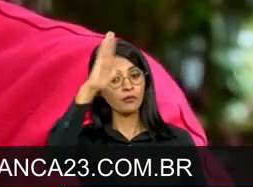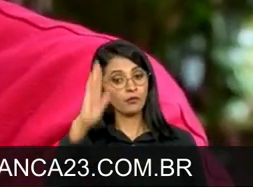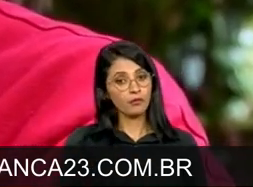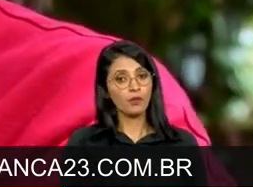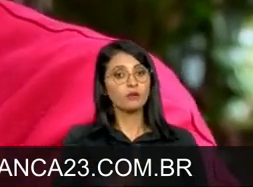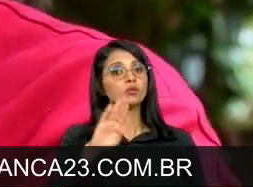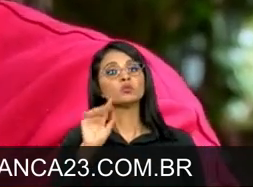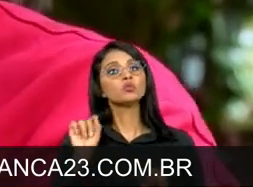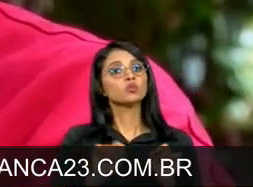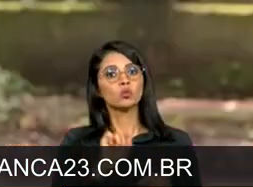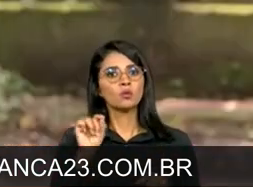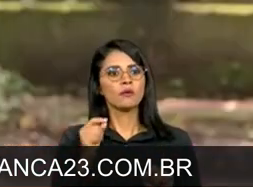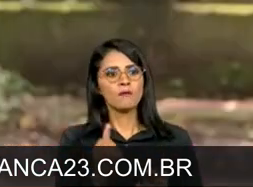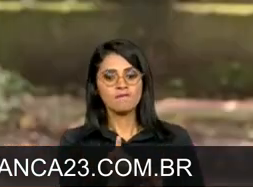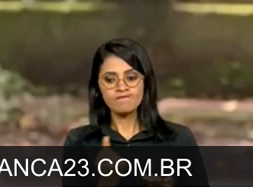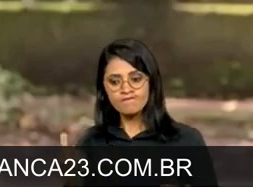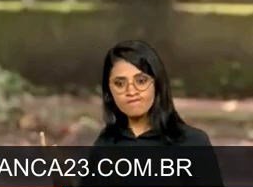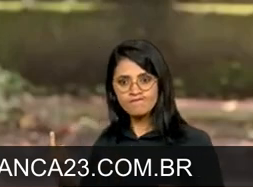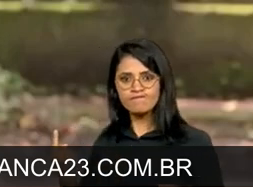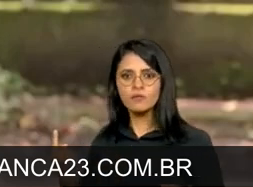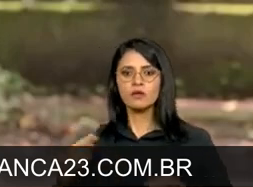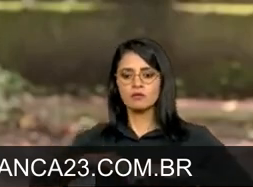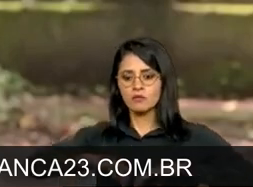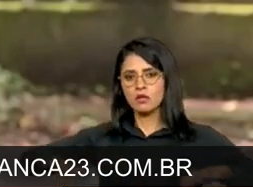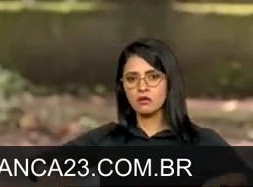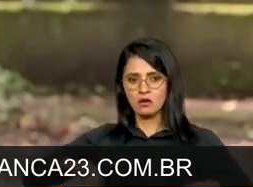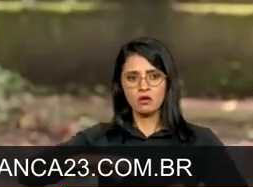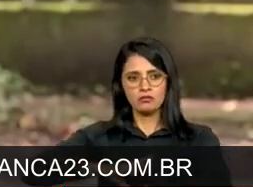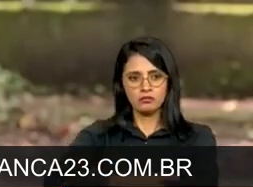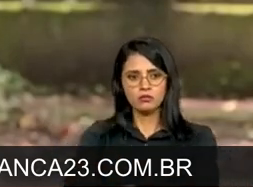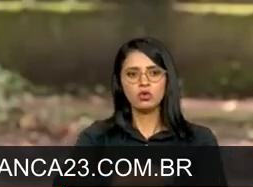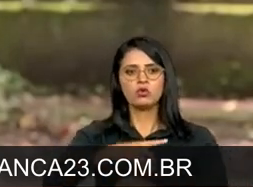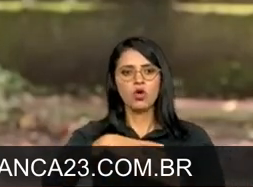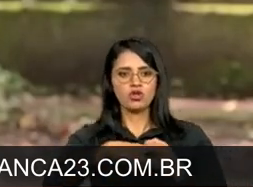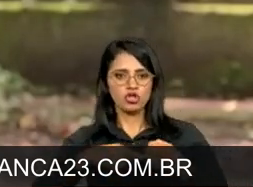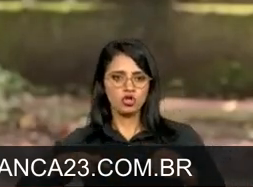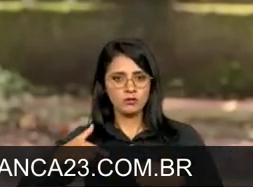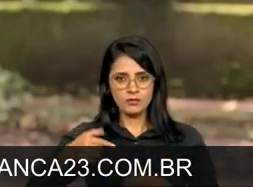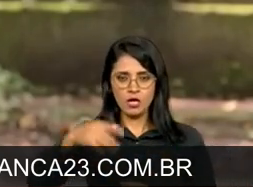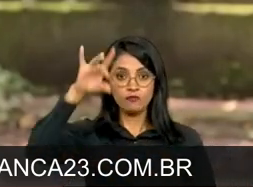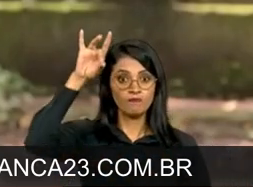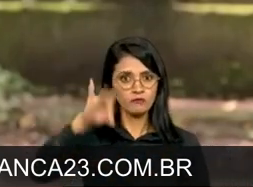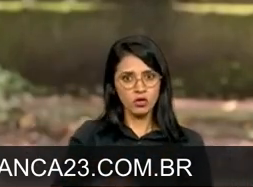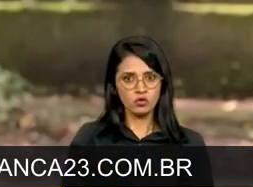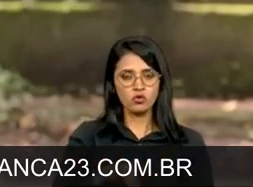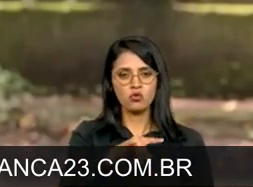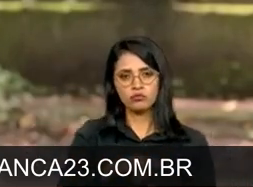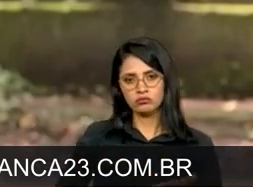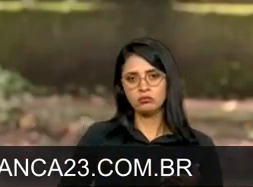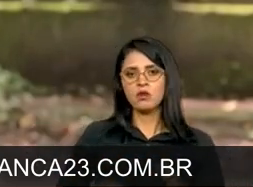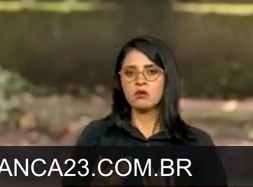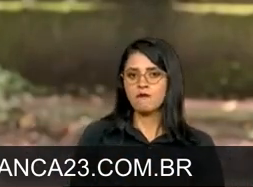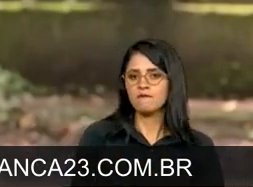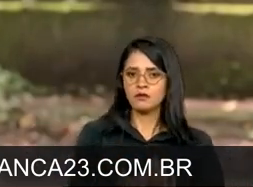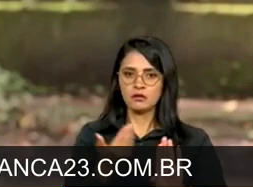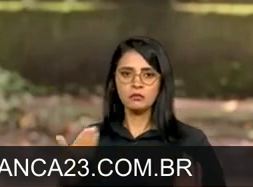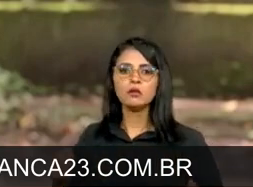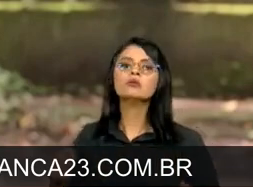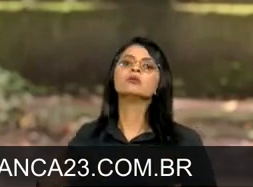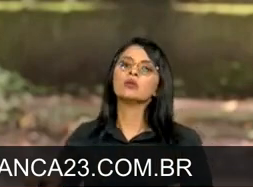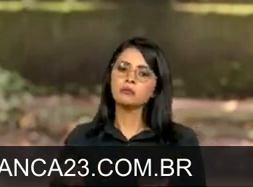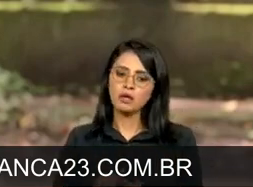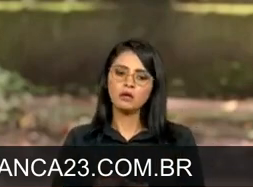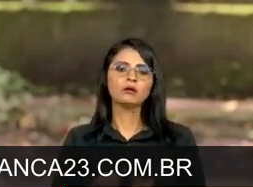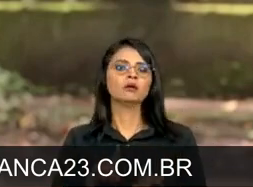oficializou-se o isolamento da hanseníase através do artigo 7 e o afastamento compulsório